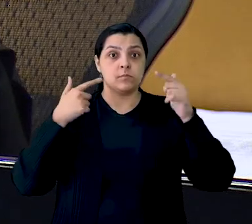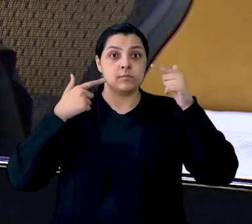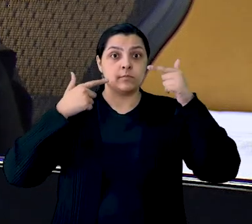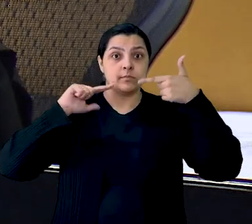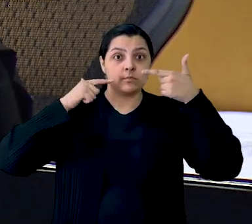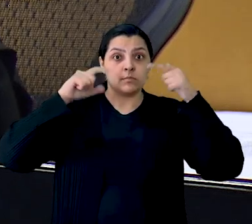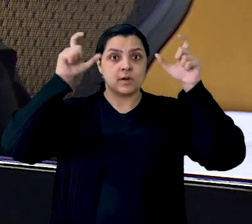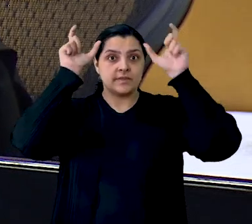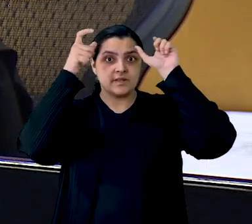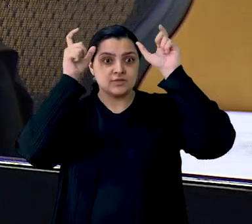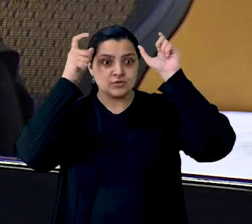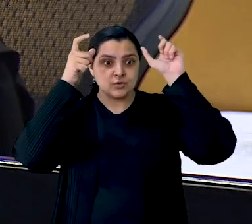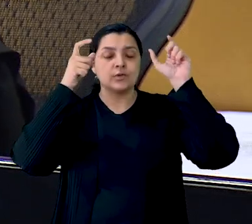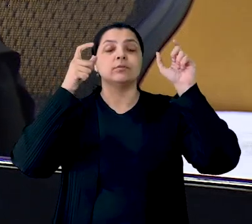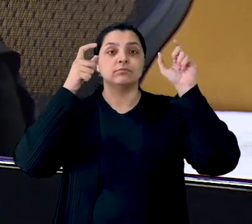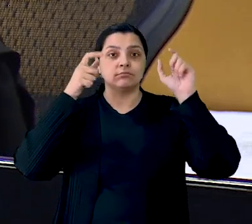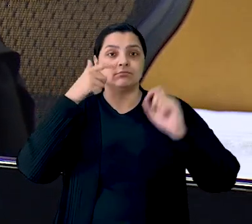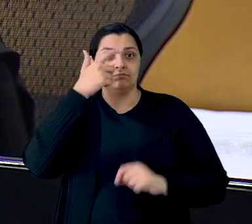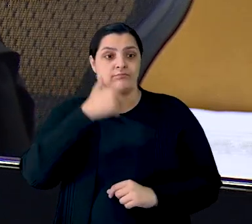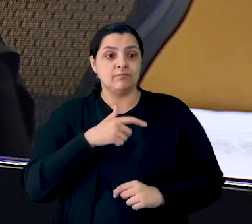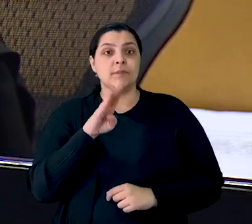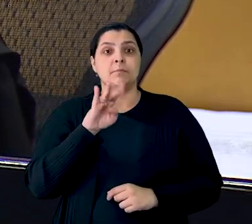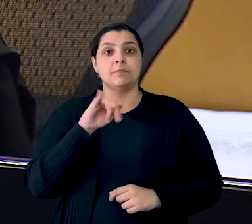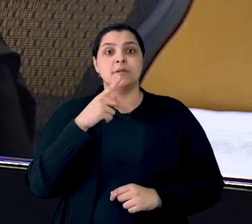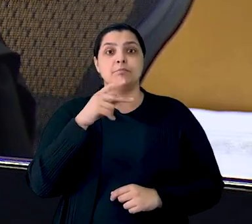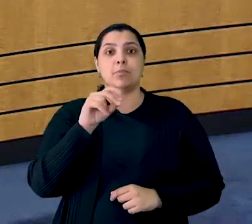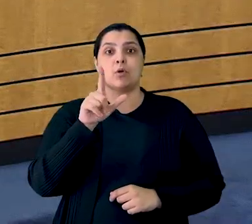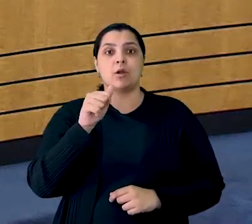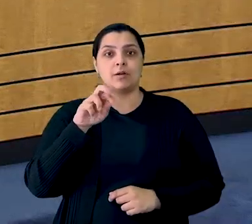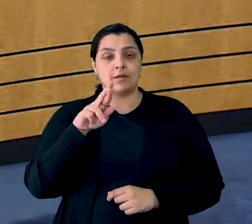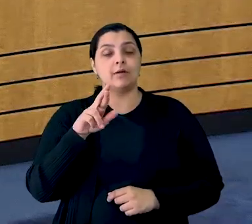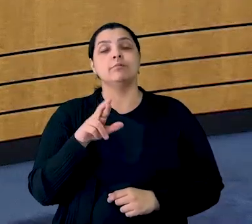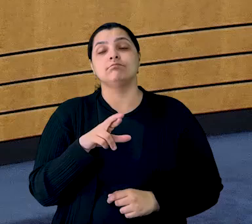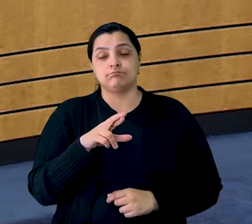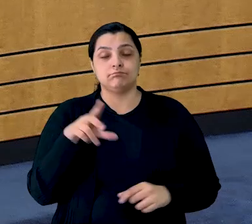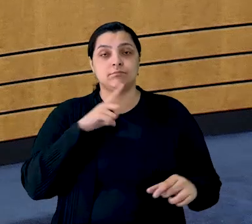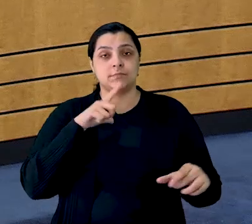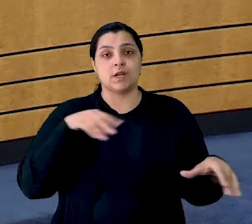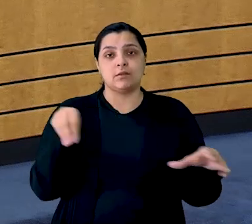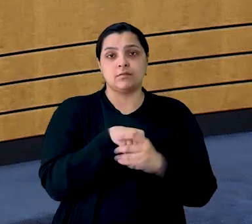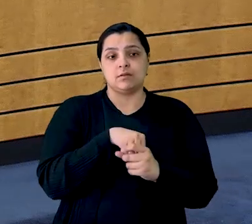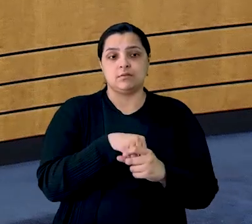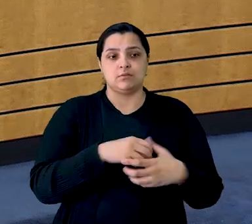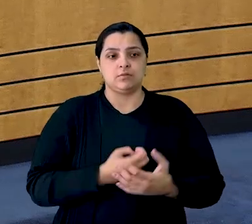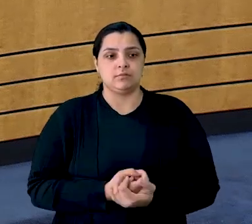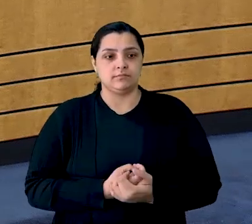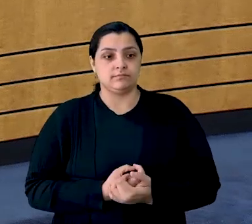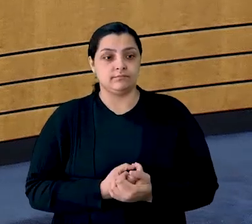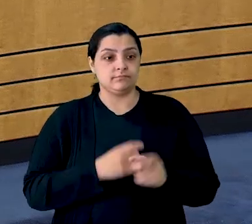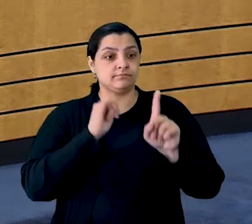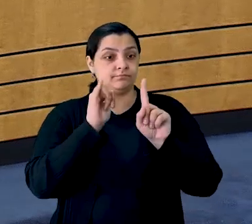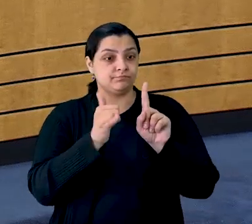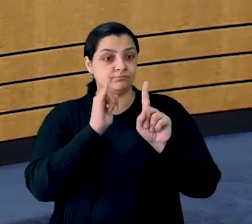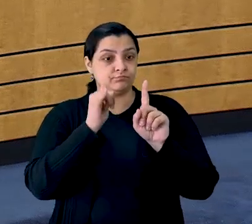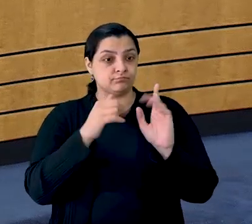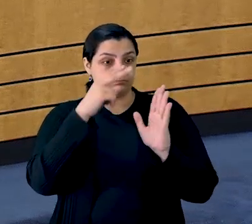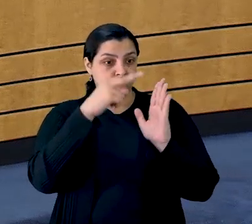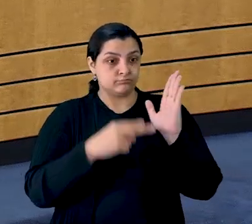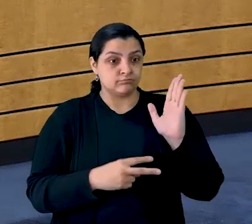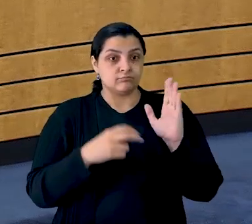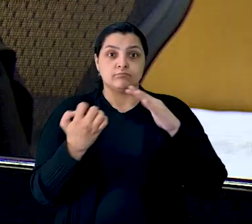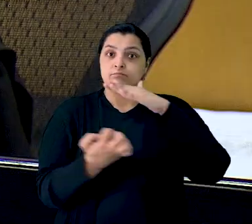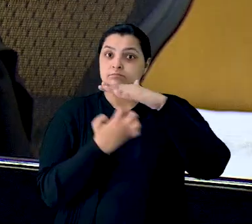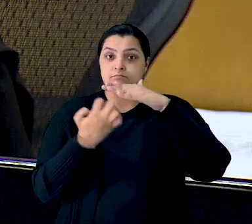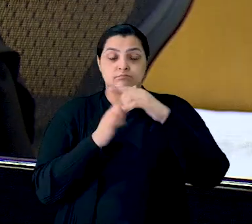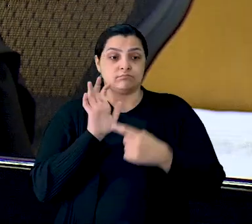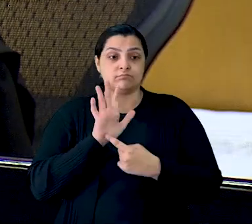transtornos psiquiátricos, a exemplo do afetivo bipolar, se enquadram nessa classificação. O relator também considerou